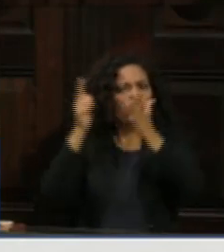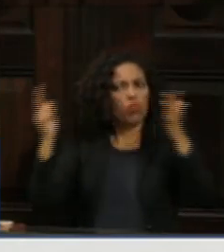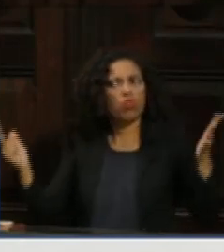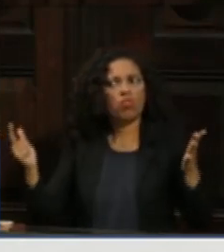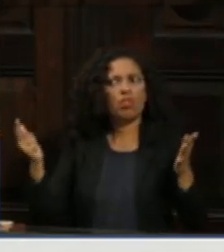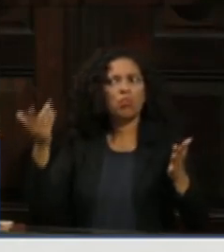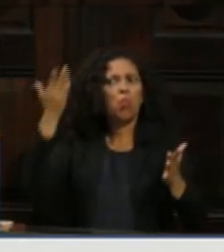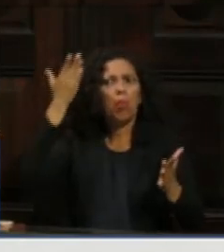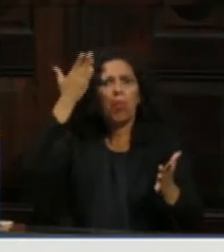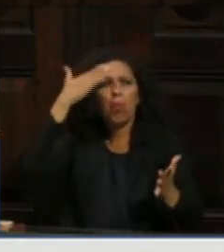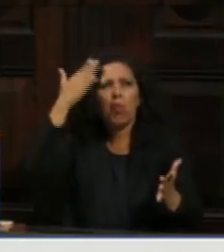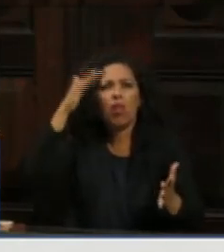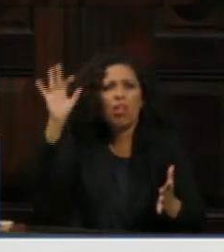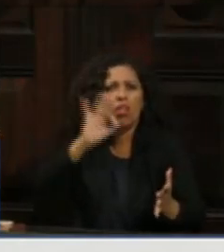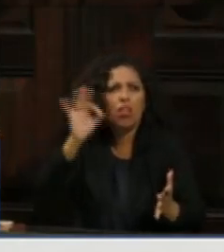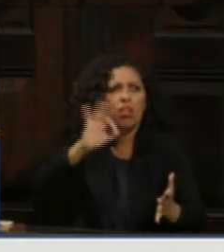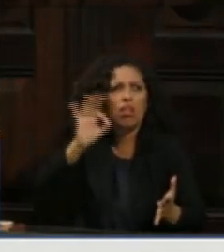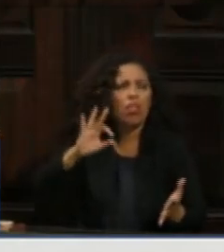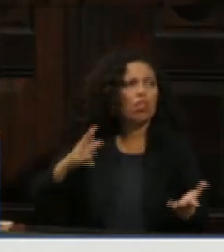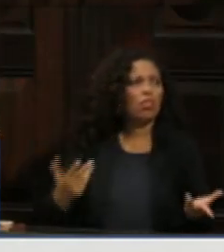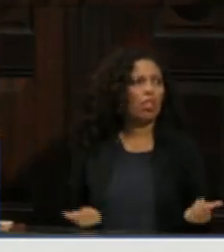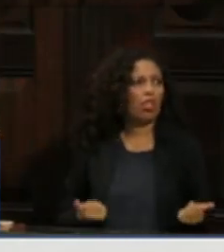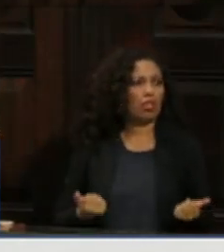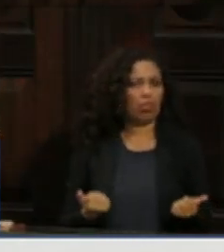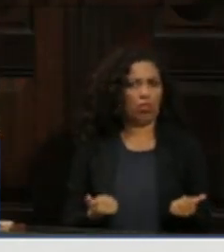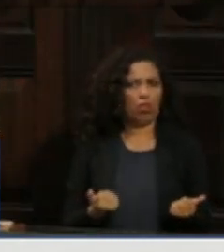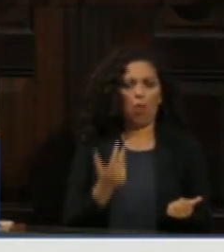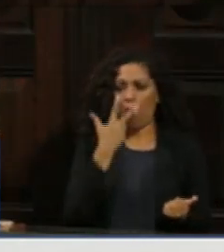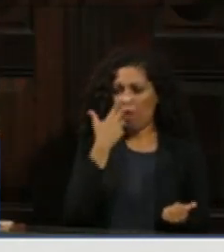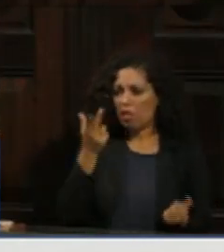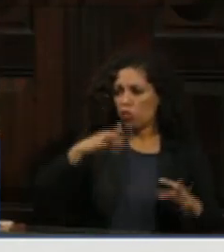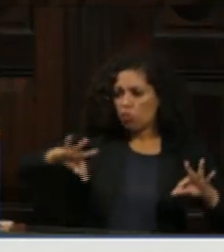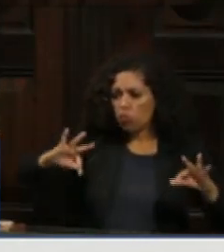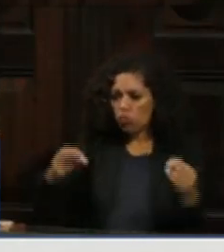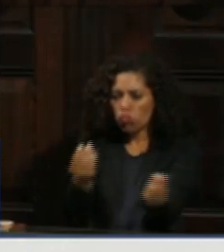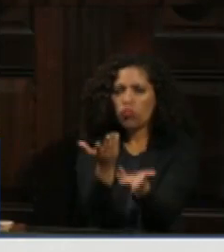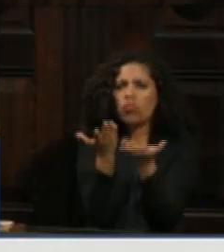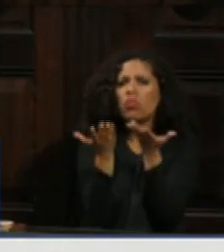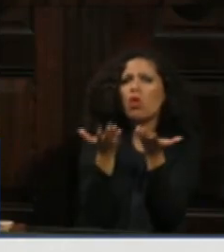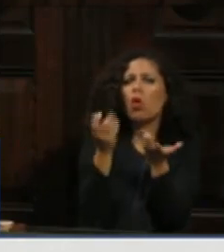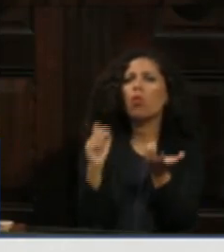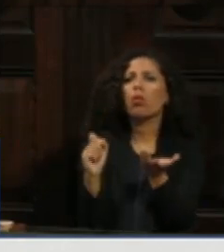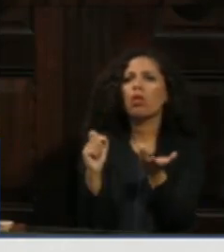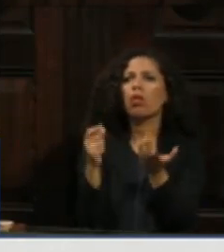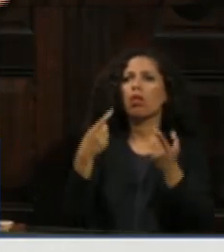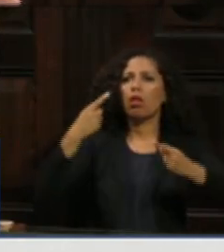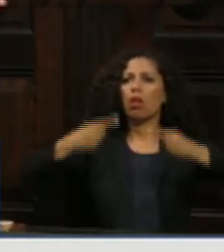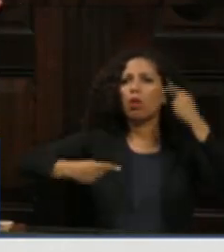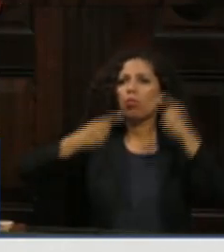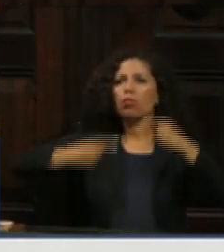muitas vezes sem prova, mas condenados. Faz parte do jogo